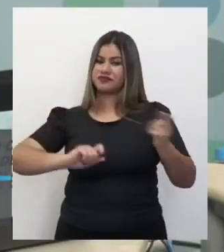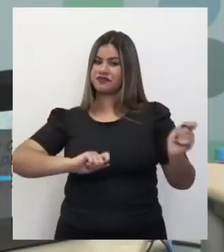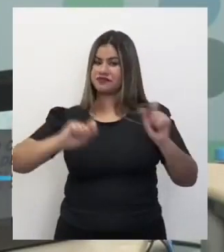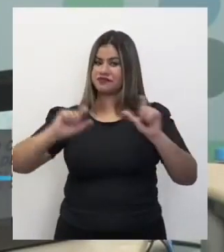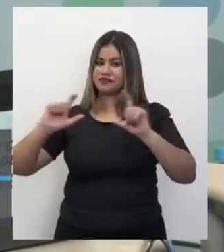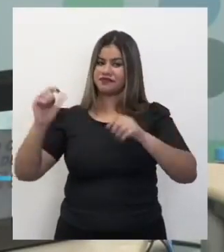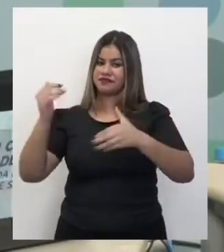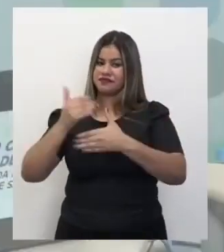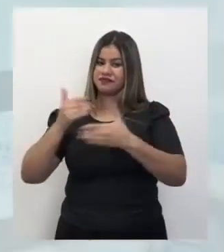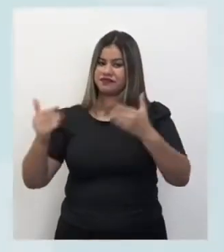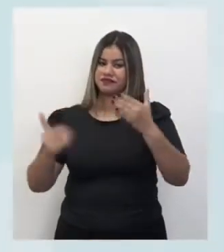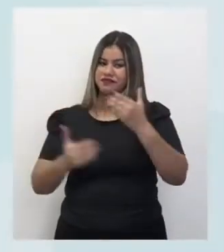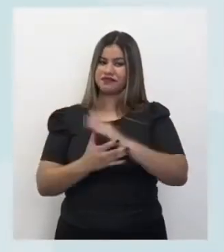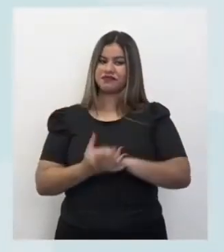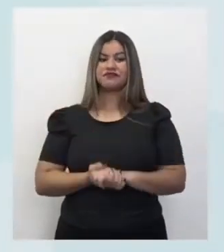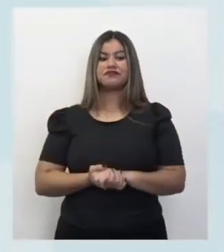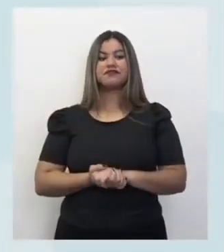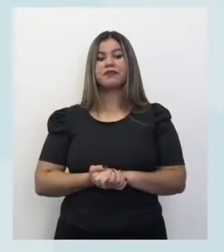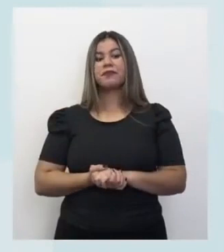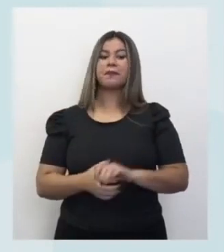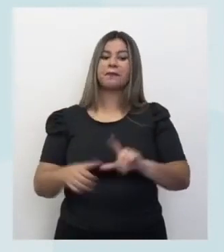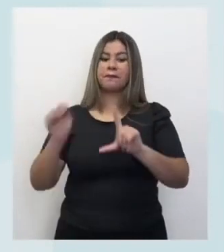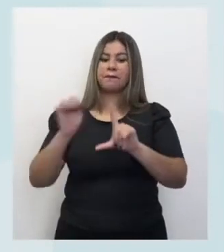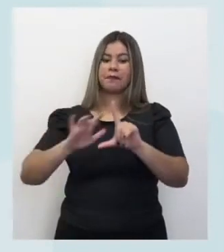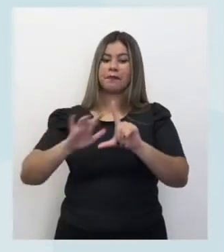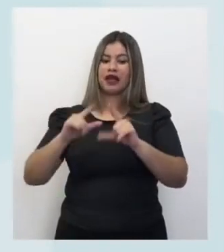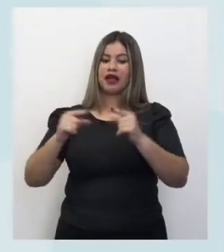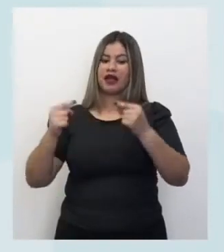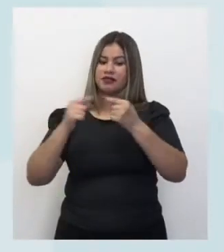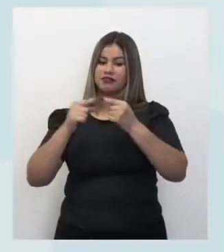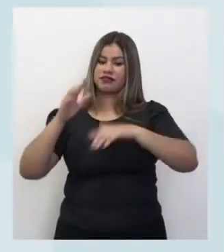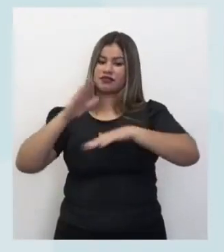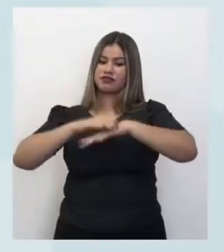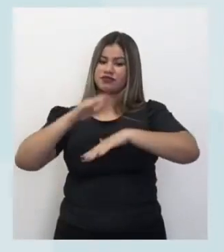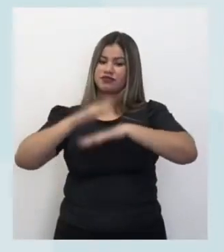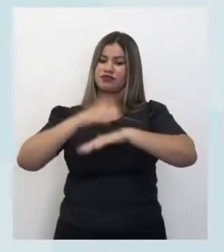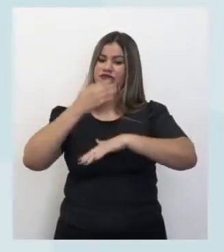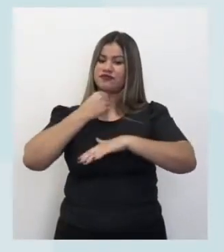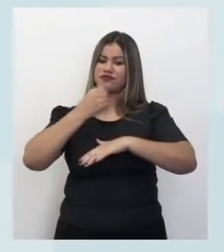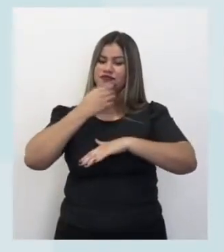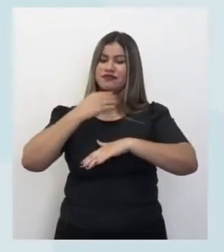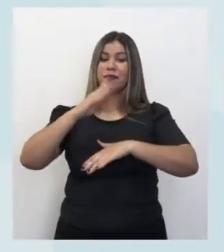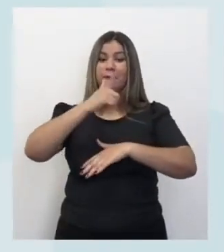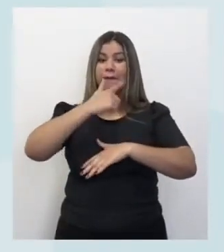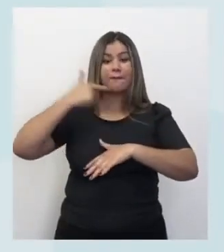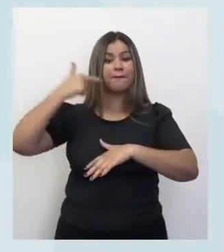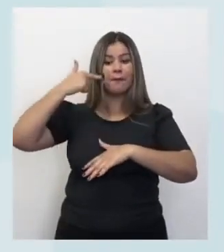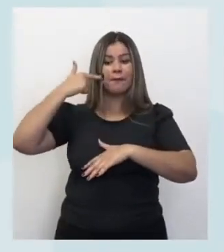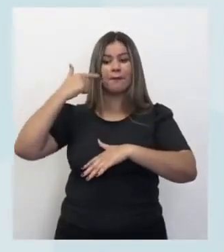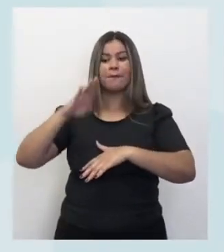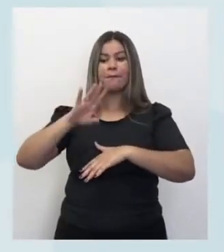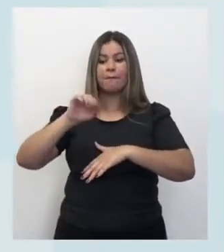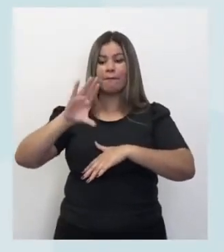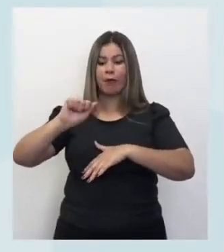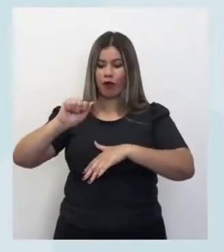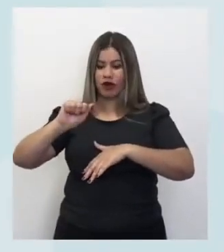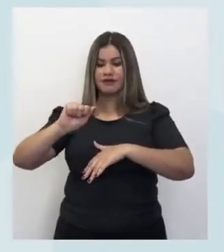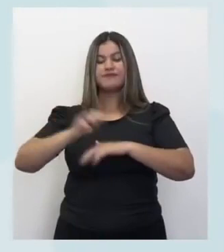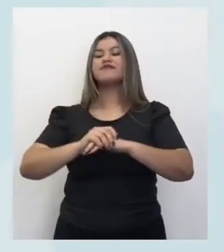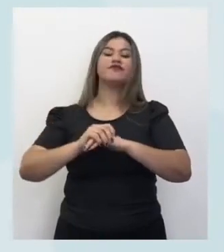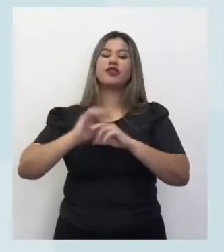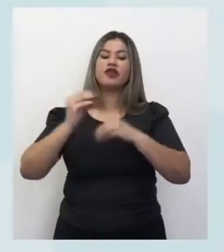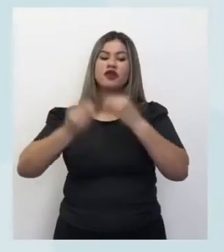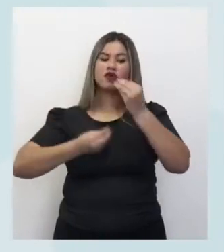Ó, as imagens que seguem são de autoria do fotógrafo Boca, que está aqui com a gente. nós vamos analisá-las levantando hipóteses